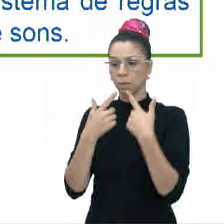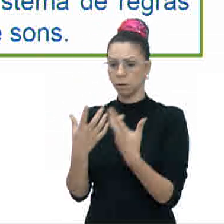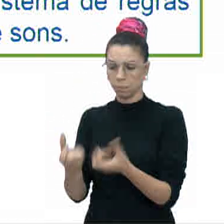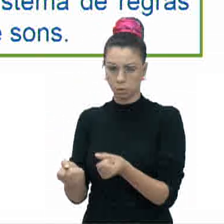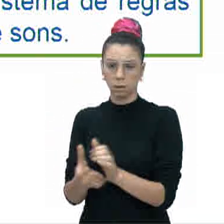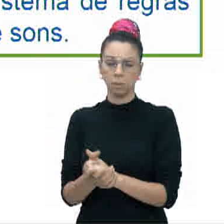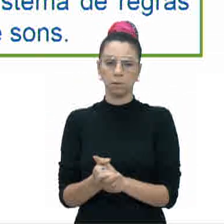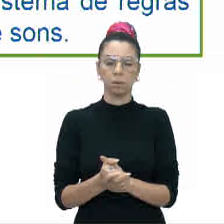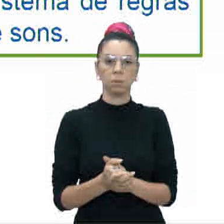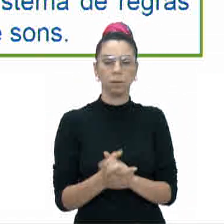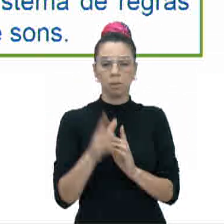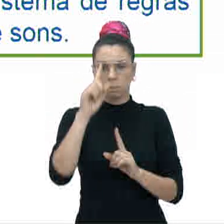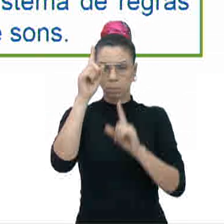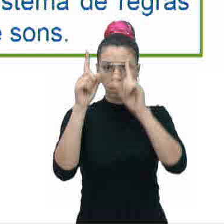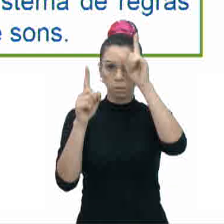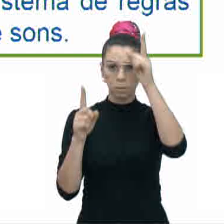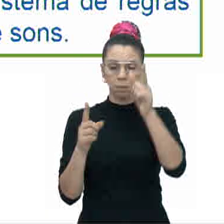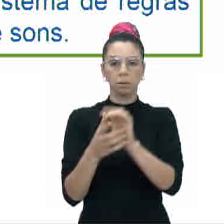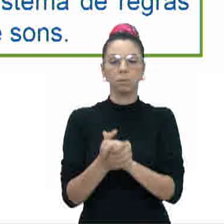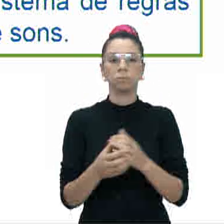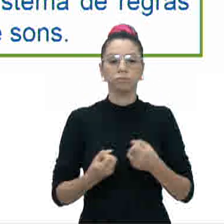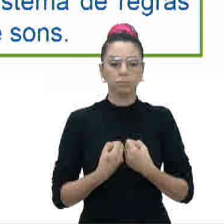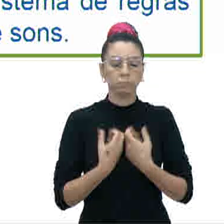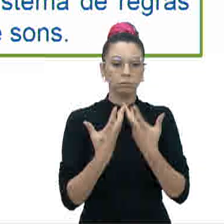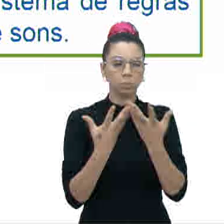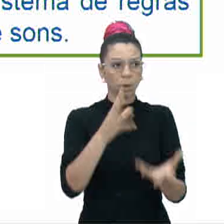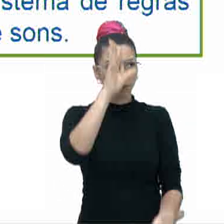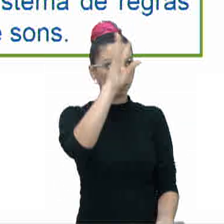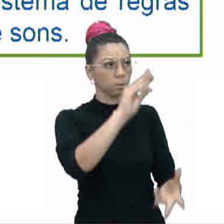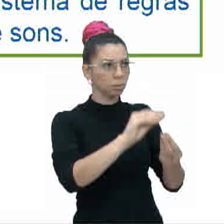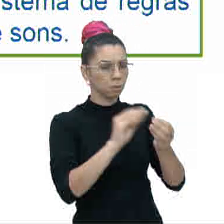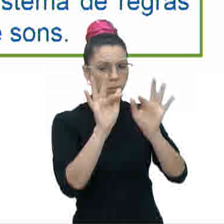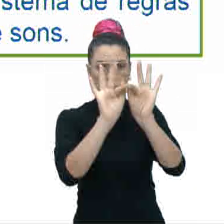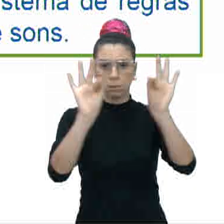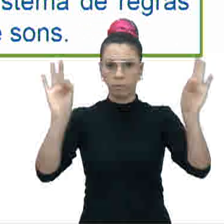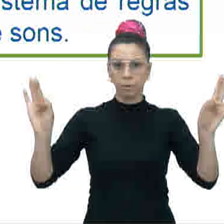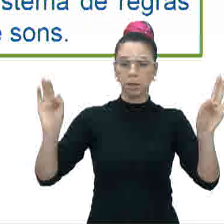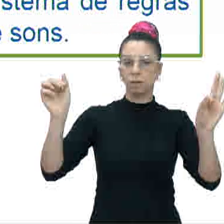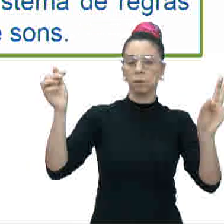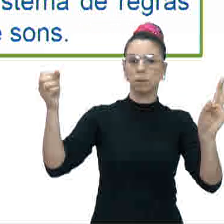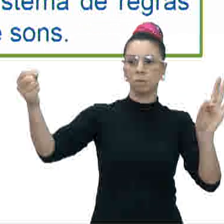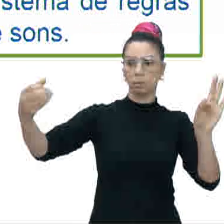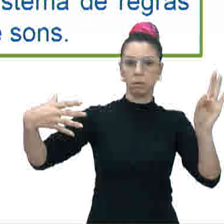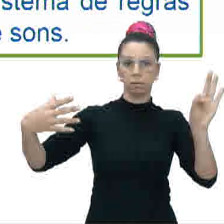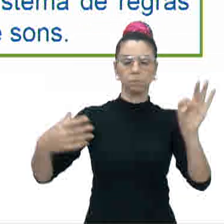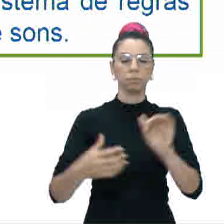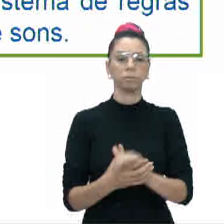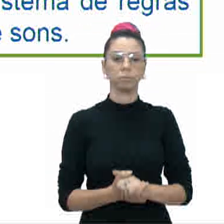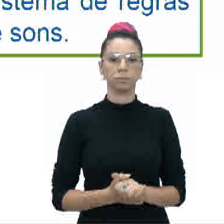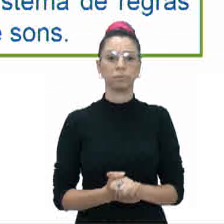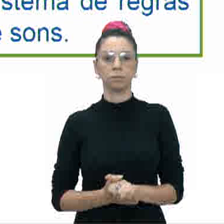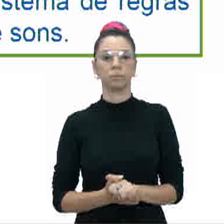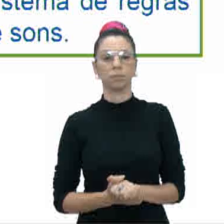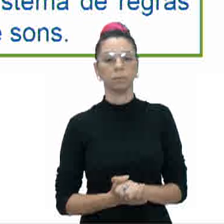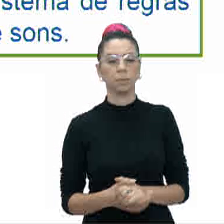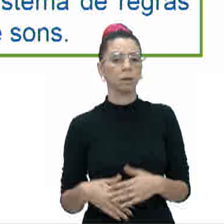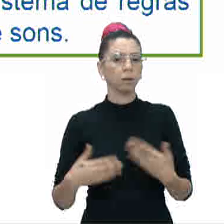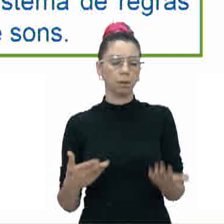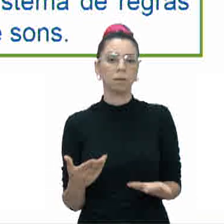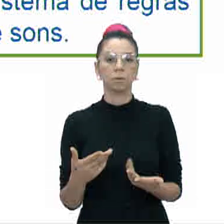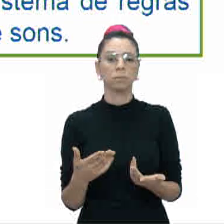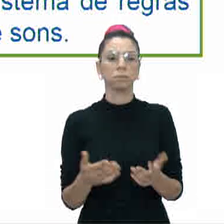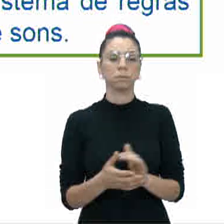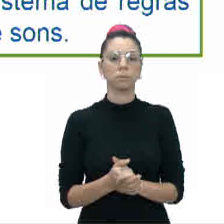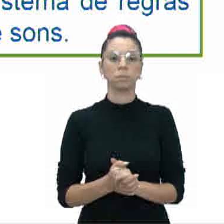falante e sua capacidade de emitir e compreender frases inéditas. Então, pessoal, quando estamos